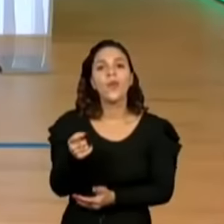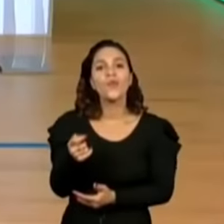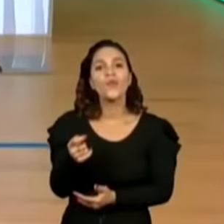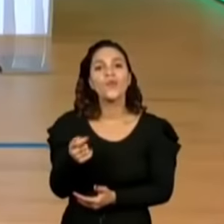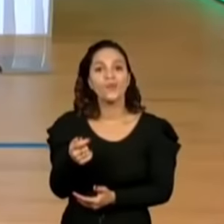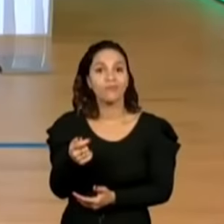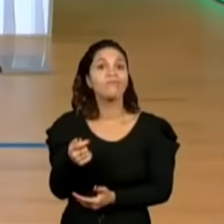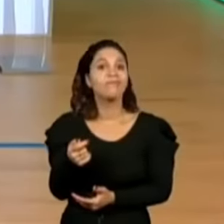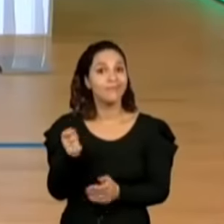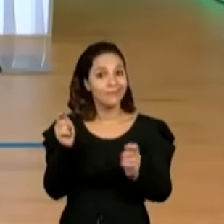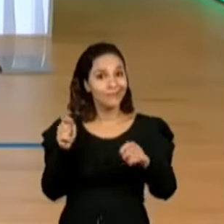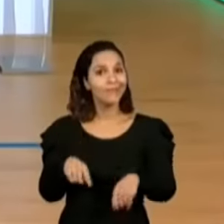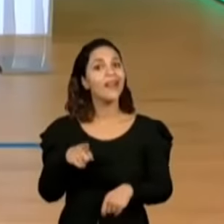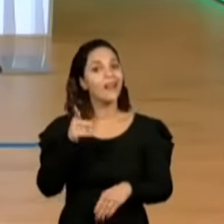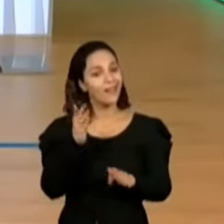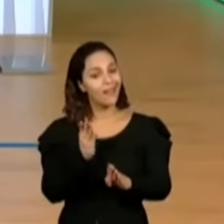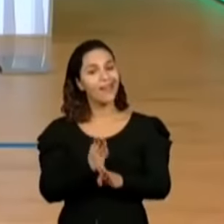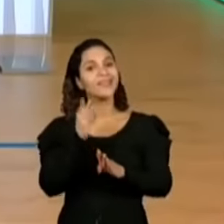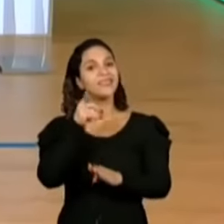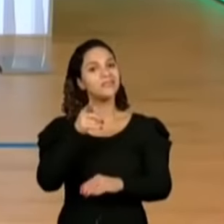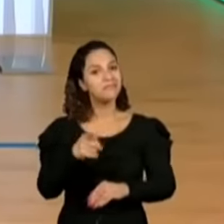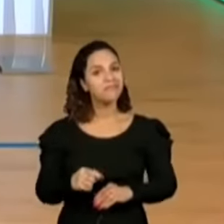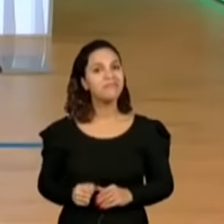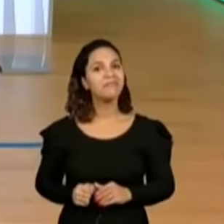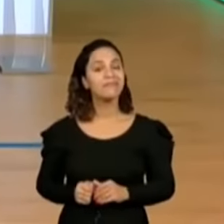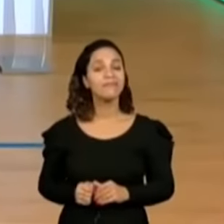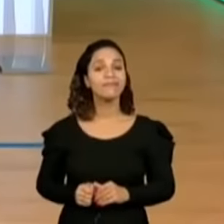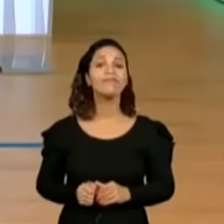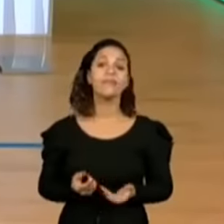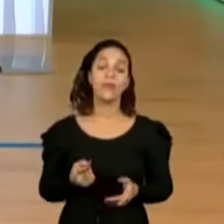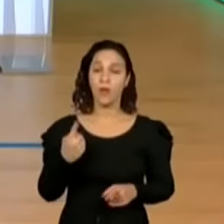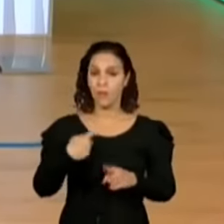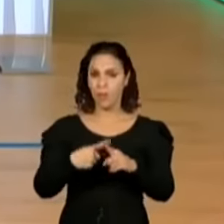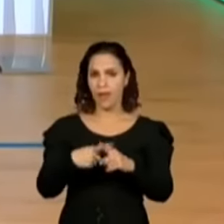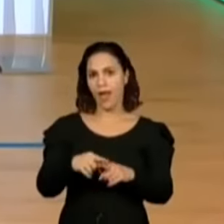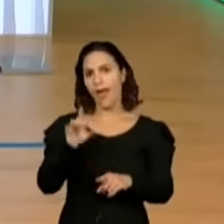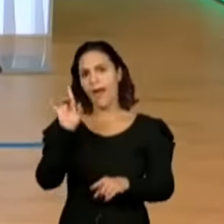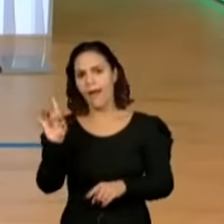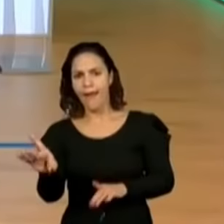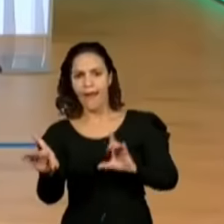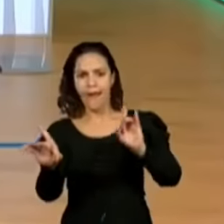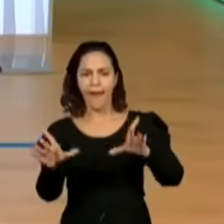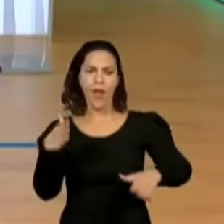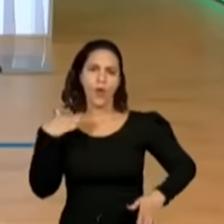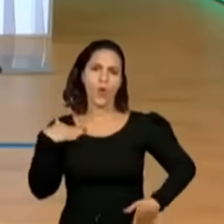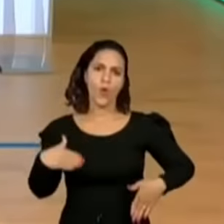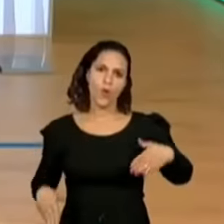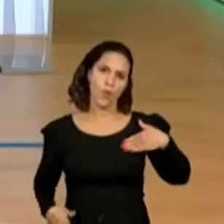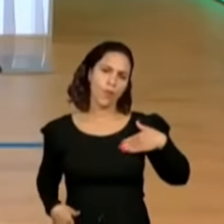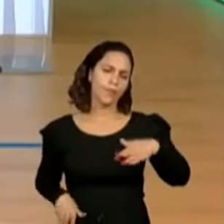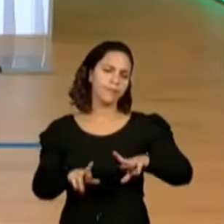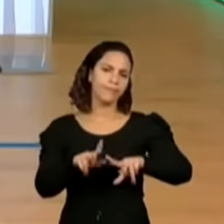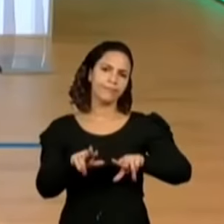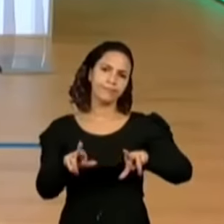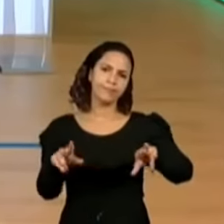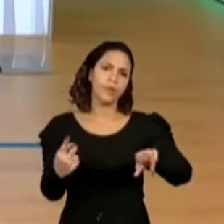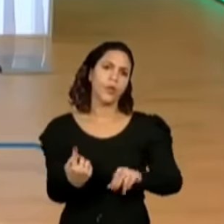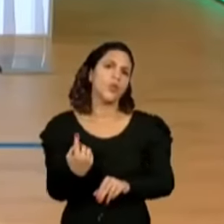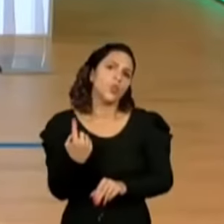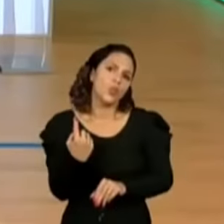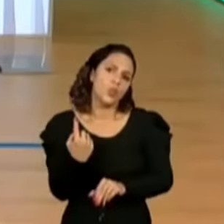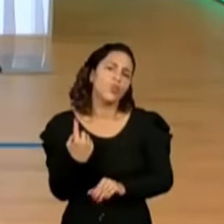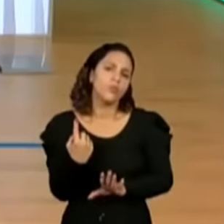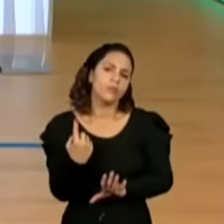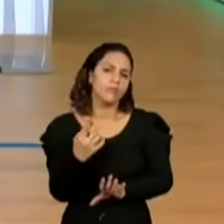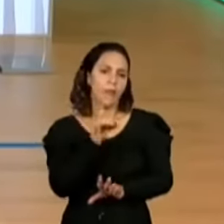irão crescer bastante ou não. Ou nem tanto, porque cada corpo e cada pessoa é único, não é? Verdade.